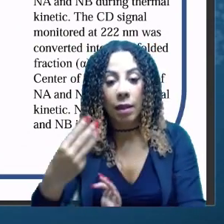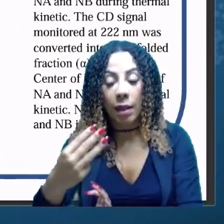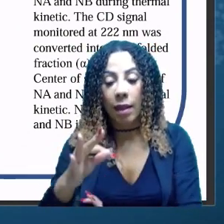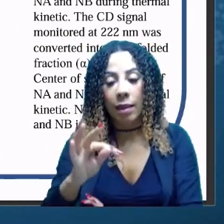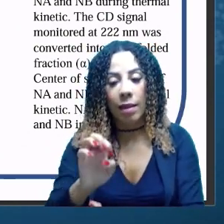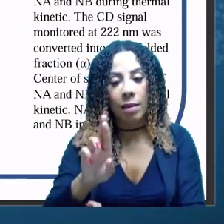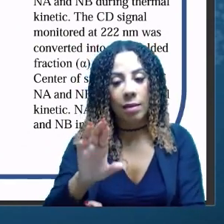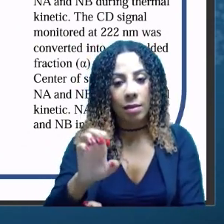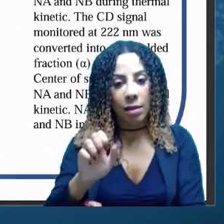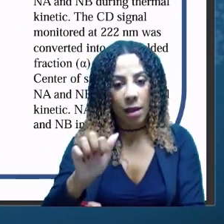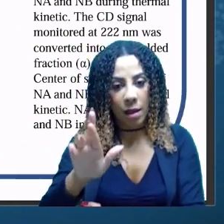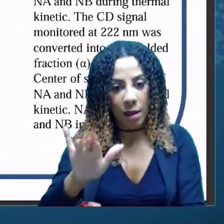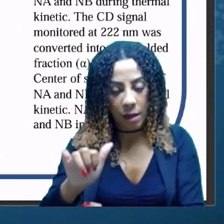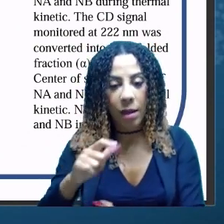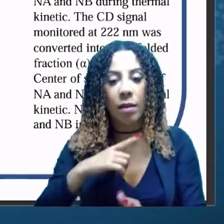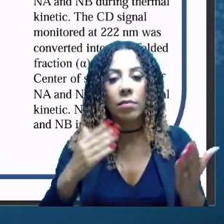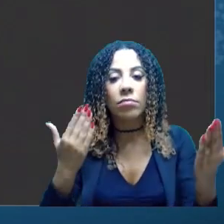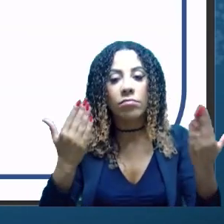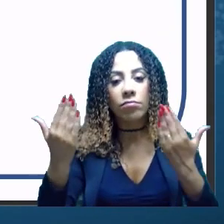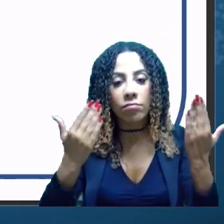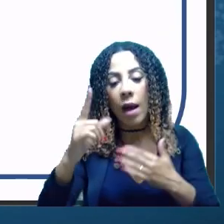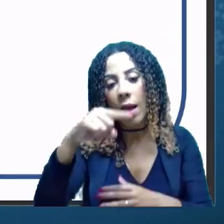através da análise de centro de massa espectral.